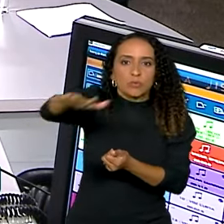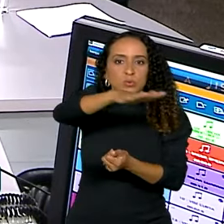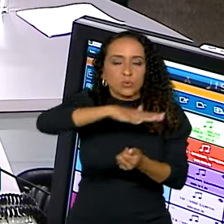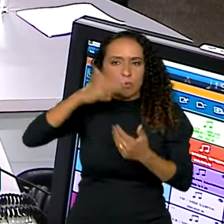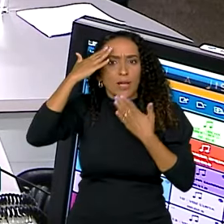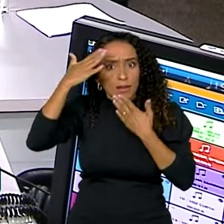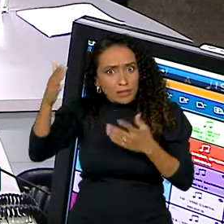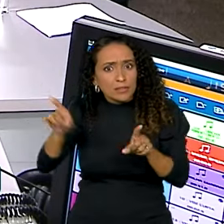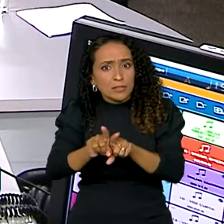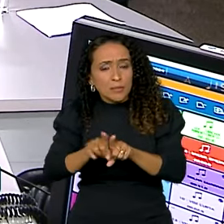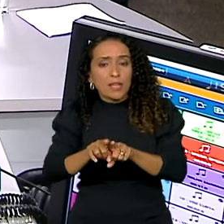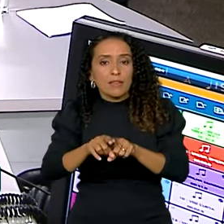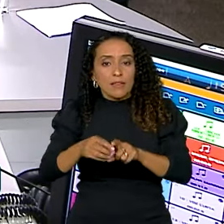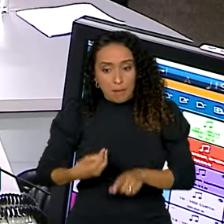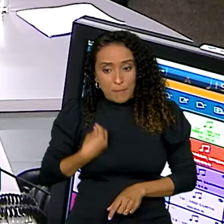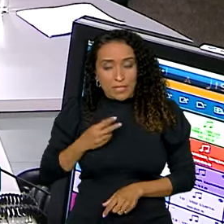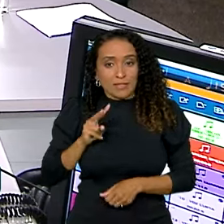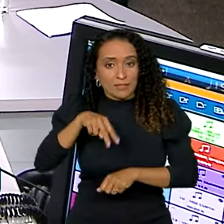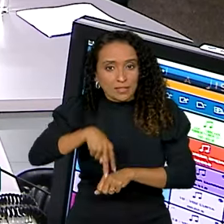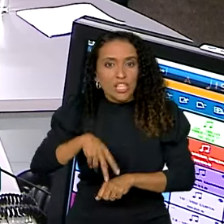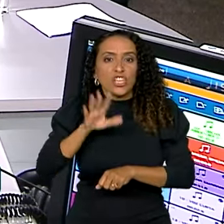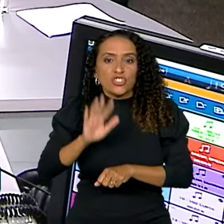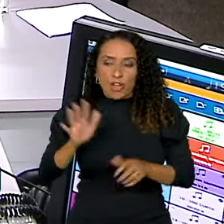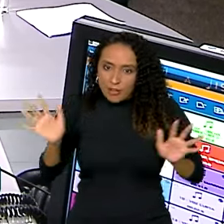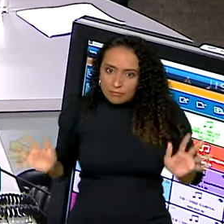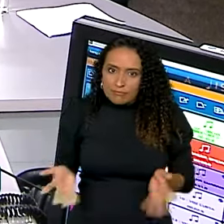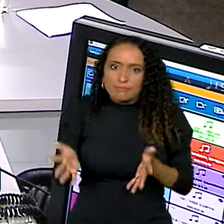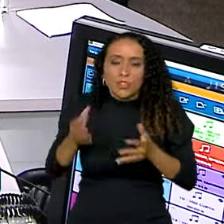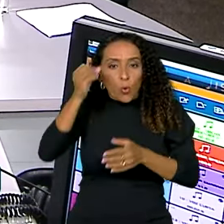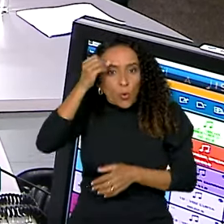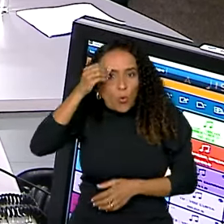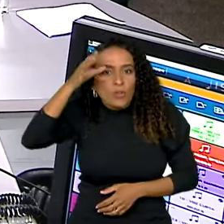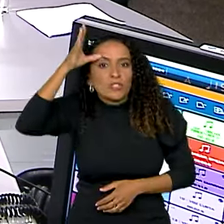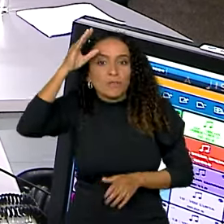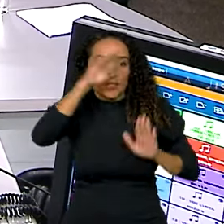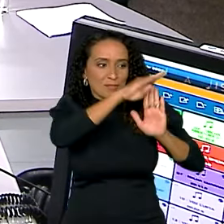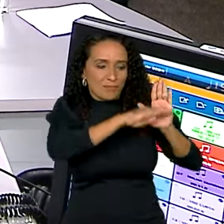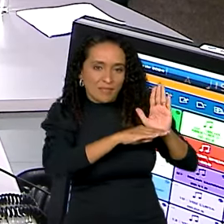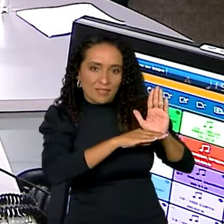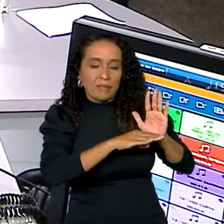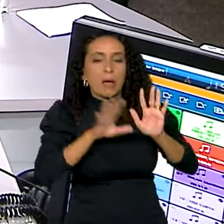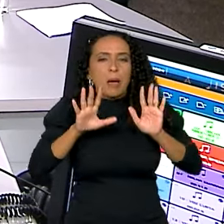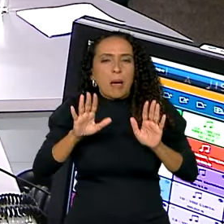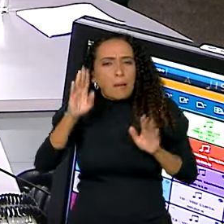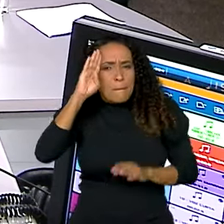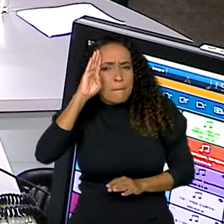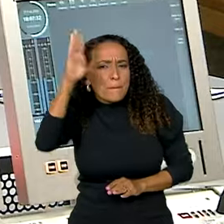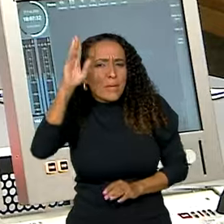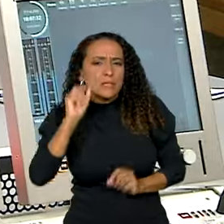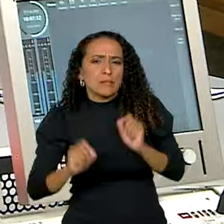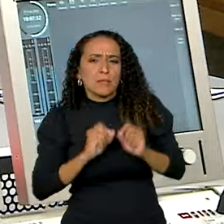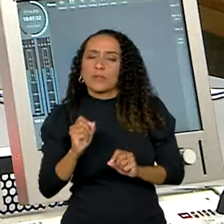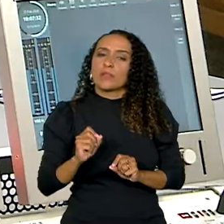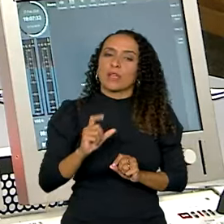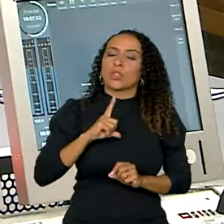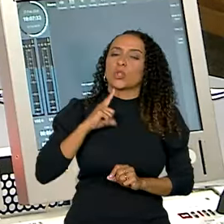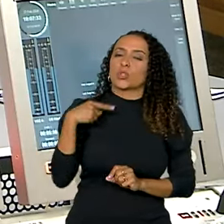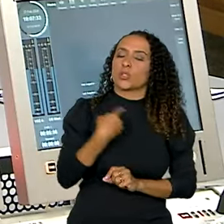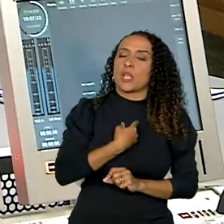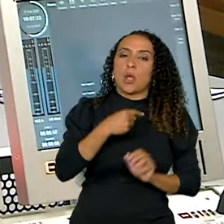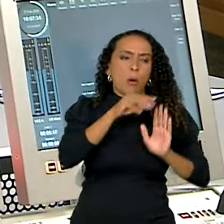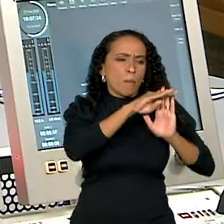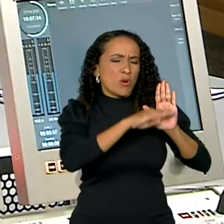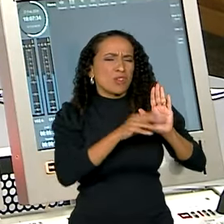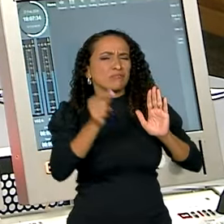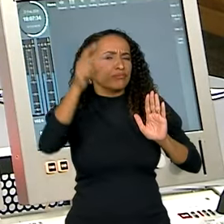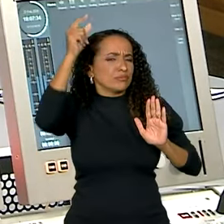muito, de uma presença aqui, isso já estimula o conhecimento do programa. Mas mais especificamente, nós temos um programa já